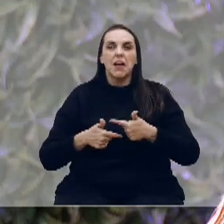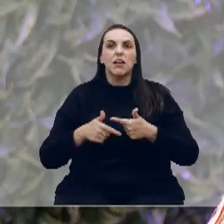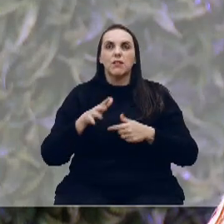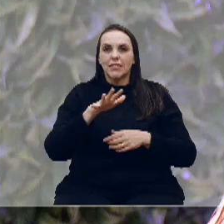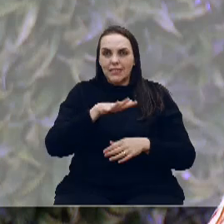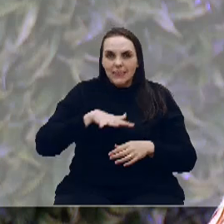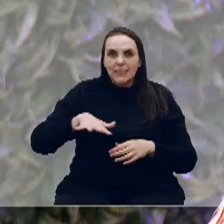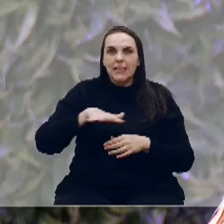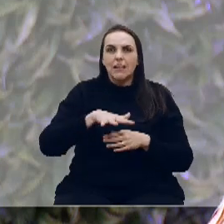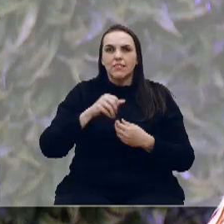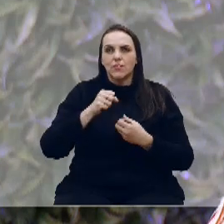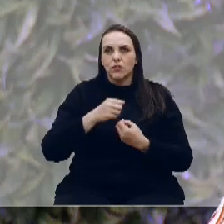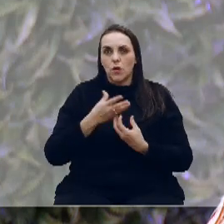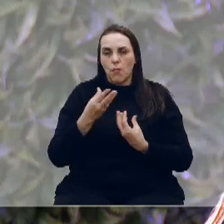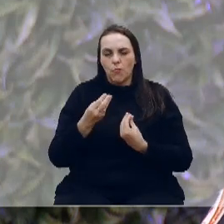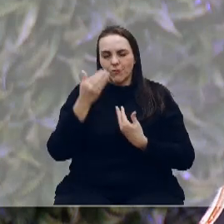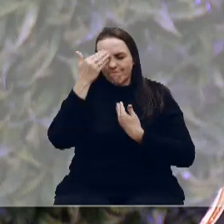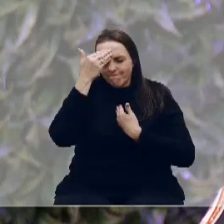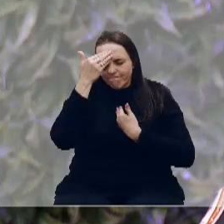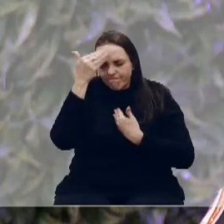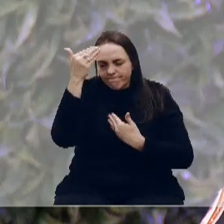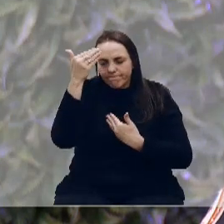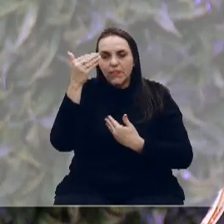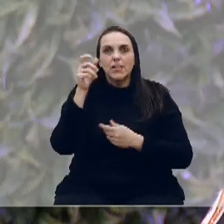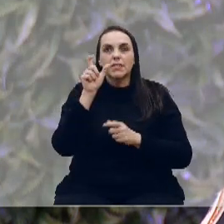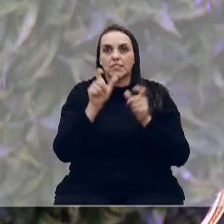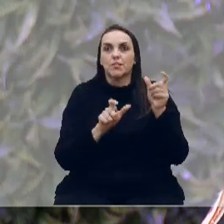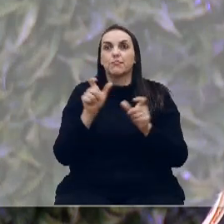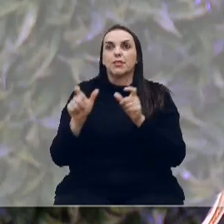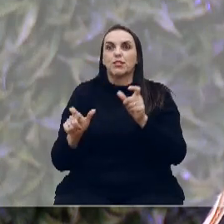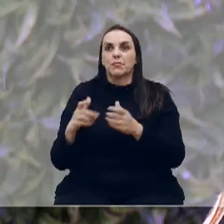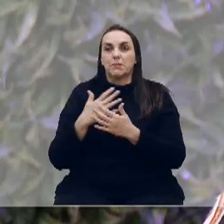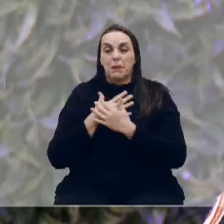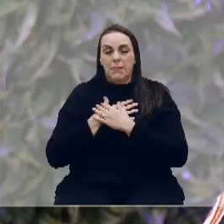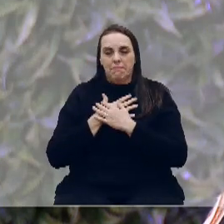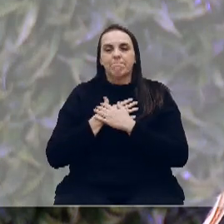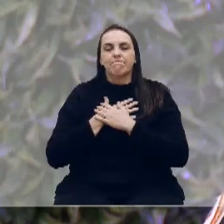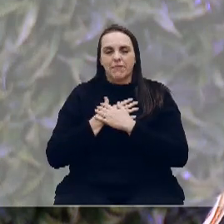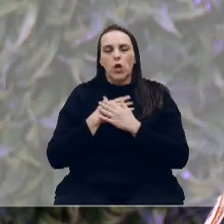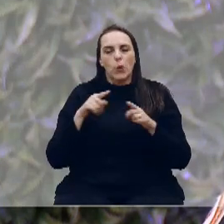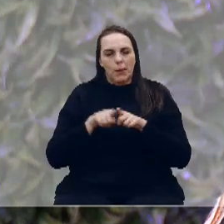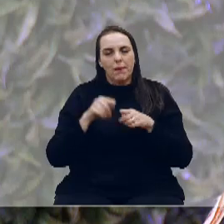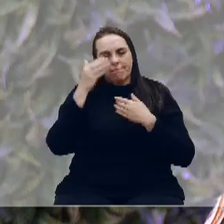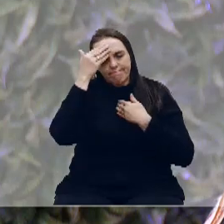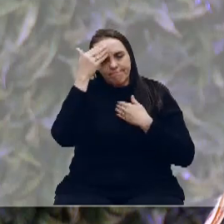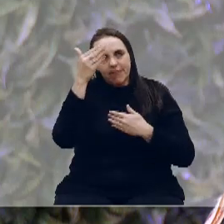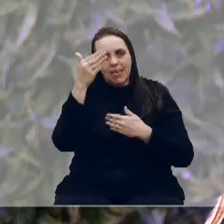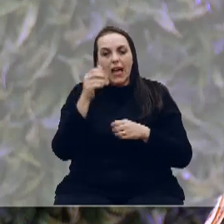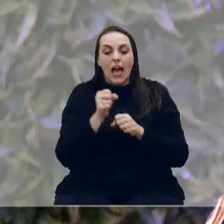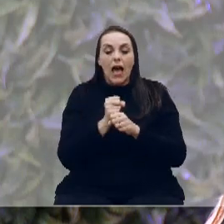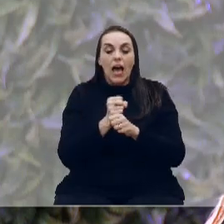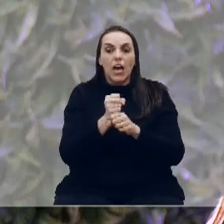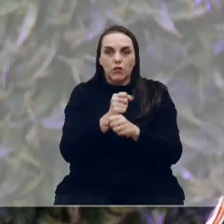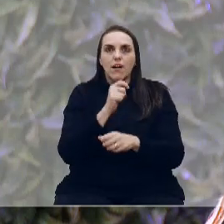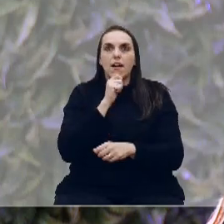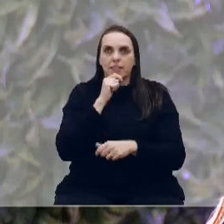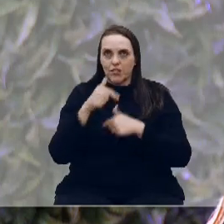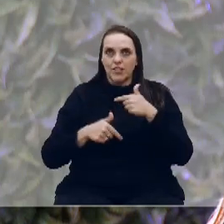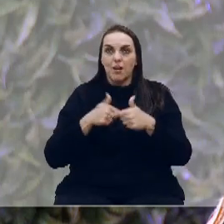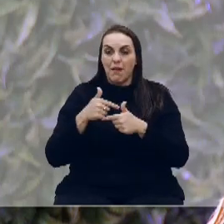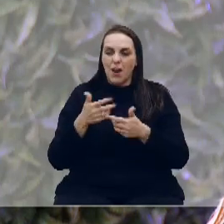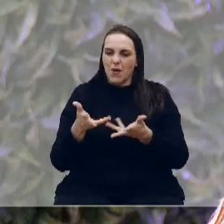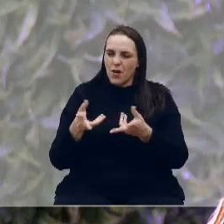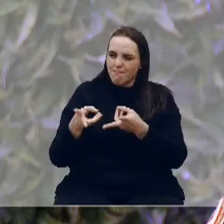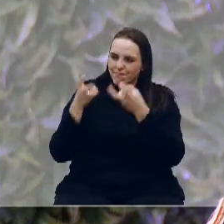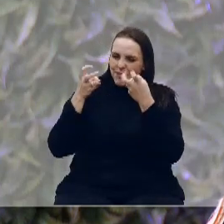uma gratificação muito grande. E o que eu ainda quero ver nos anos que eu tenho ainda de trabalho é outras mulheres fazendo